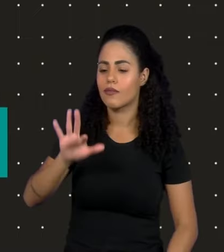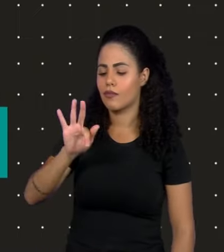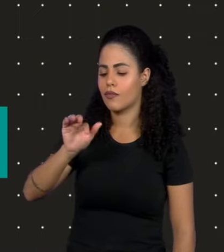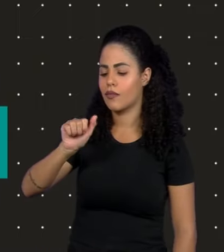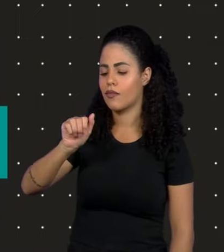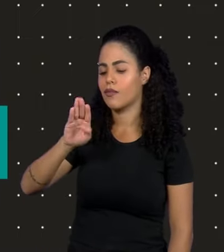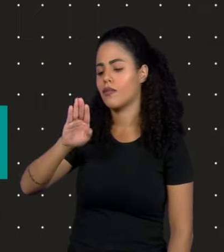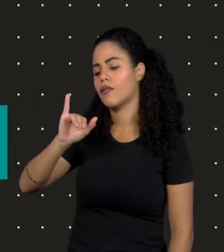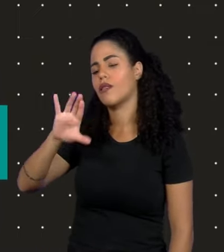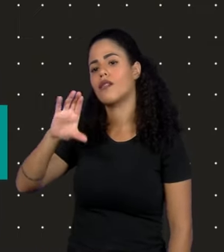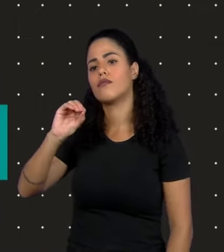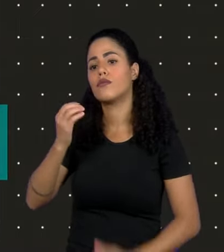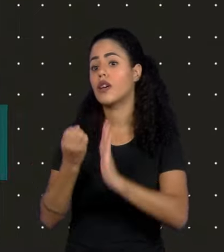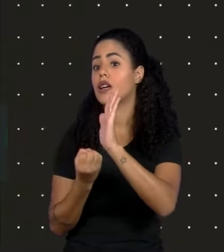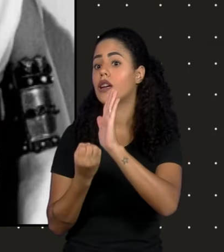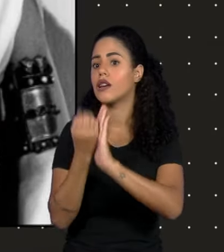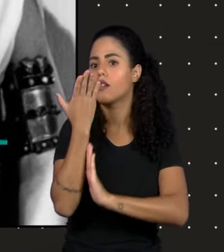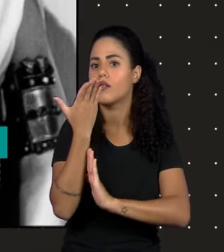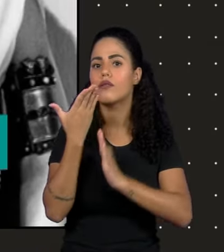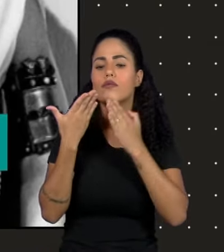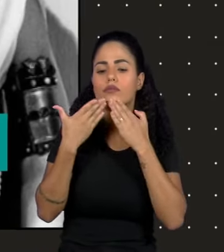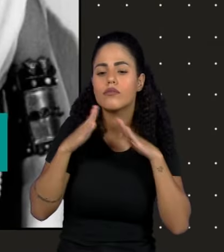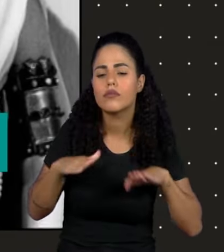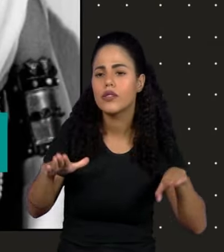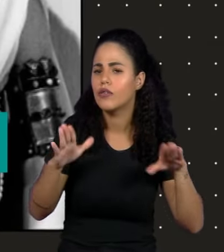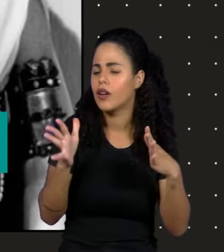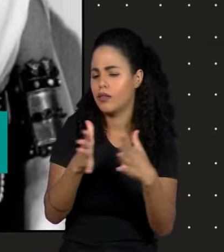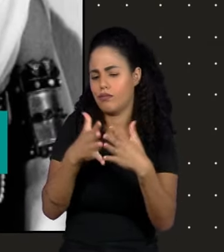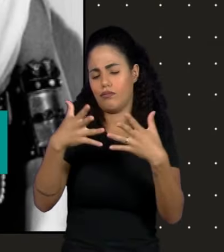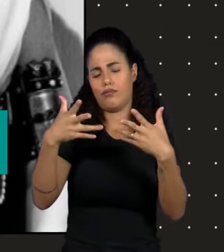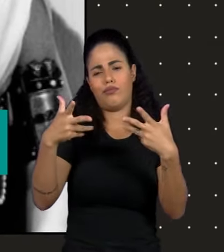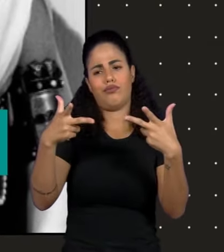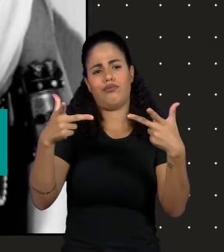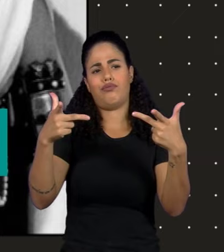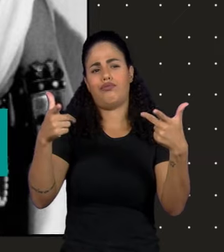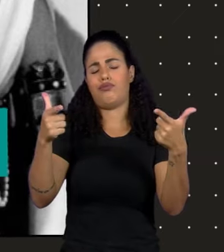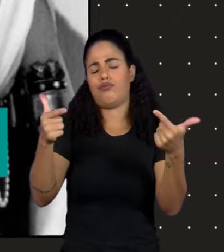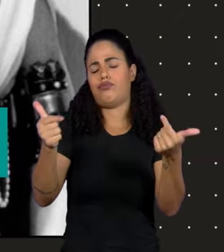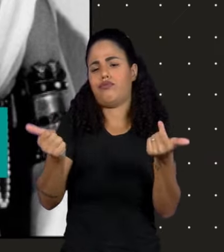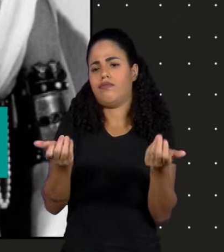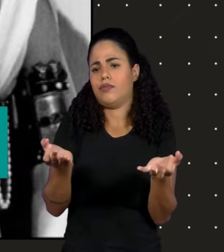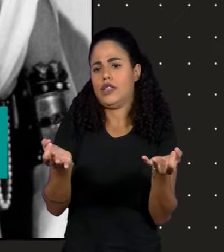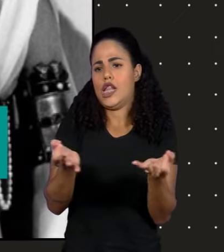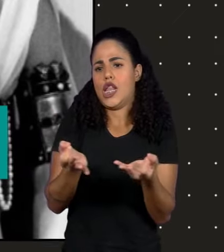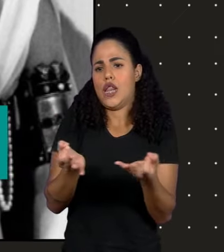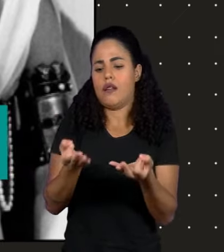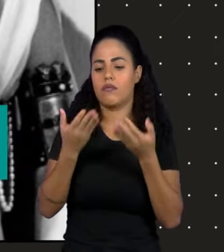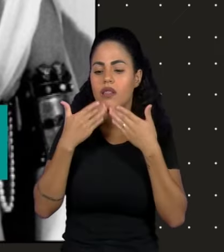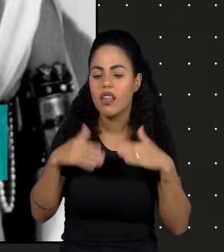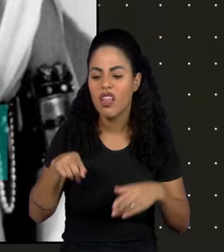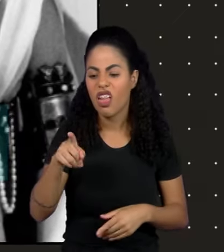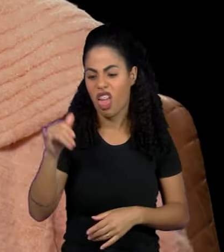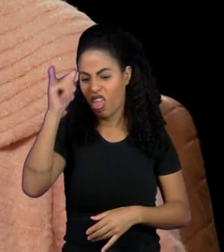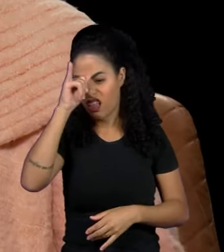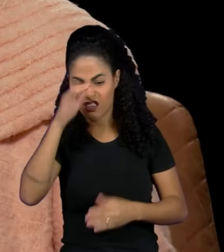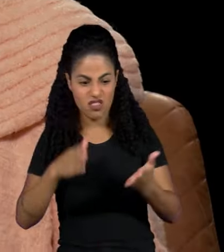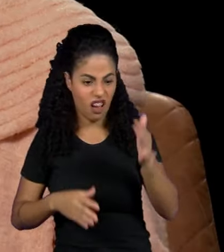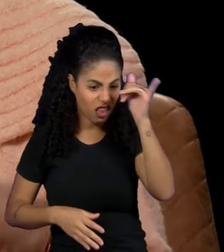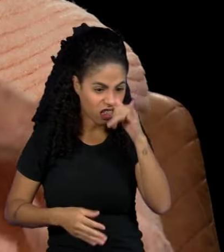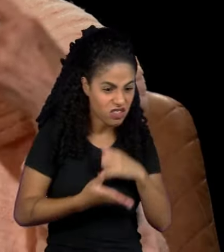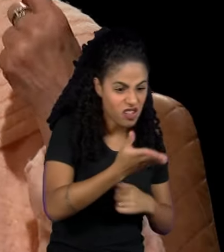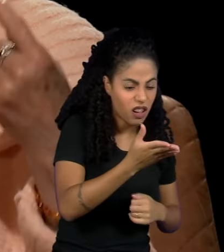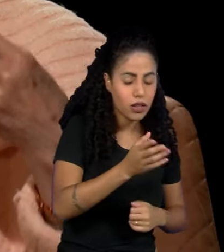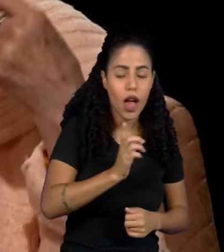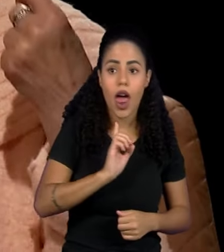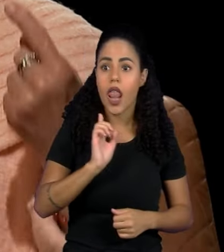O programa infantil que ele criou foi uma maravilha. Não tratava a criança como idiota, tanto que os adultos...